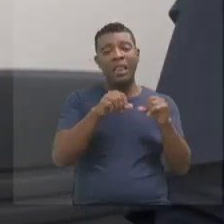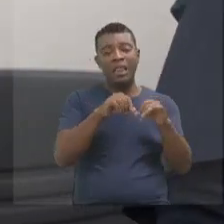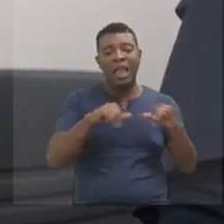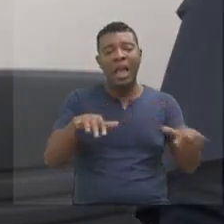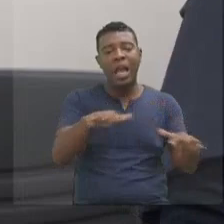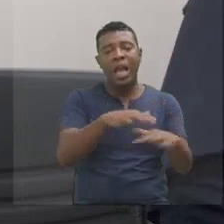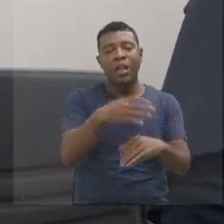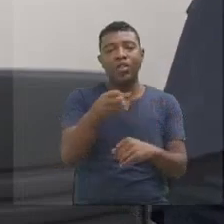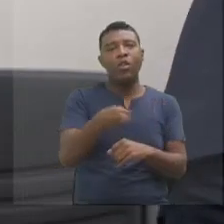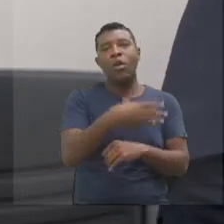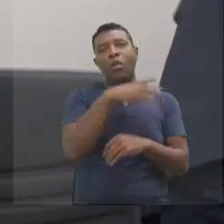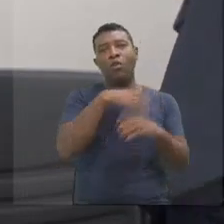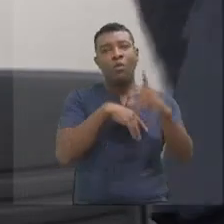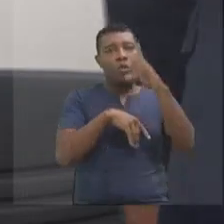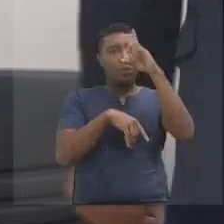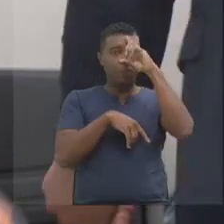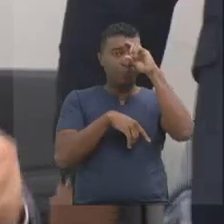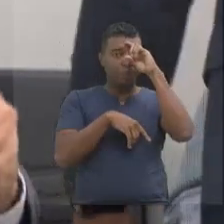e